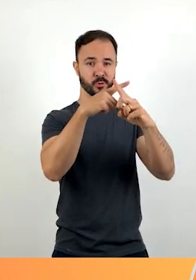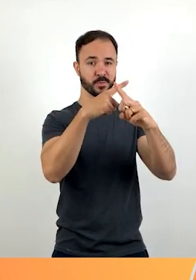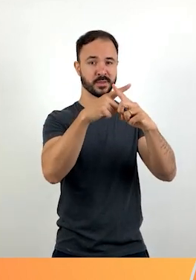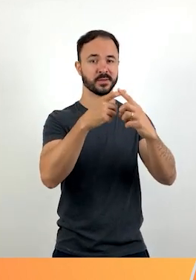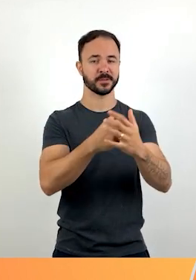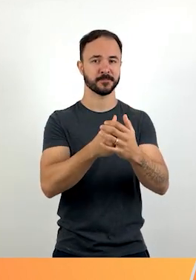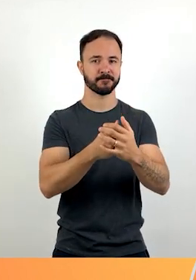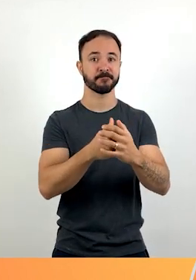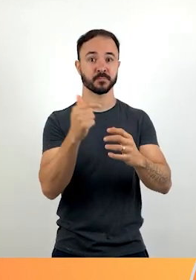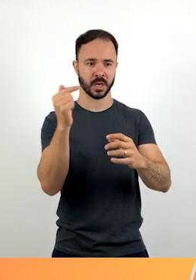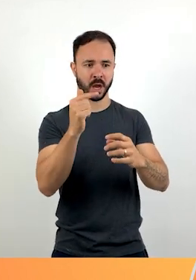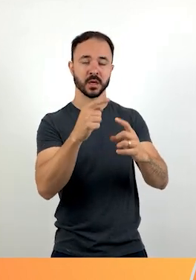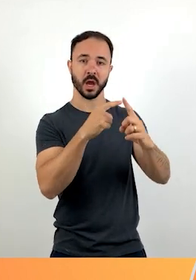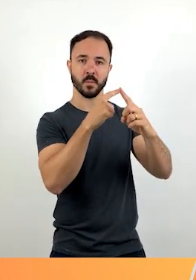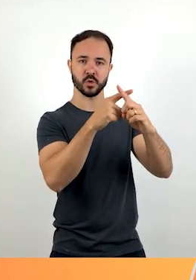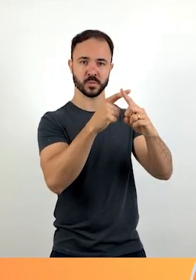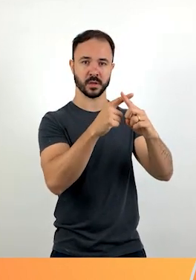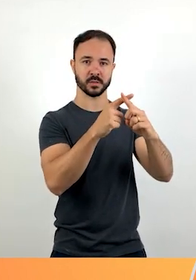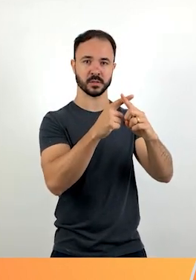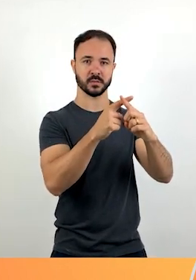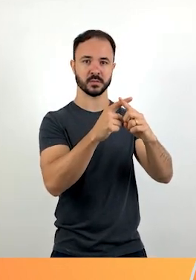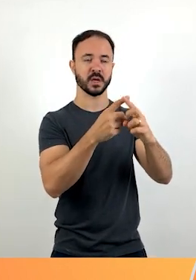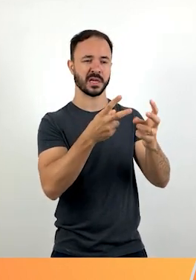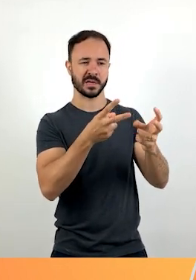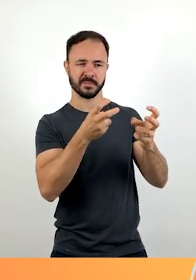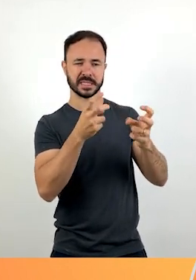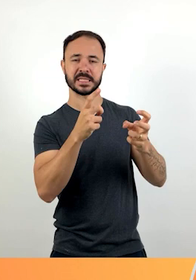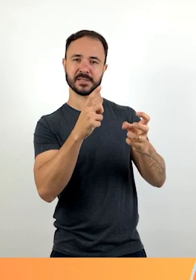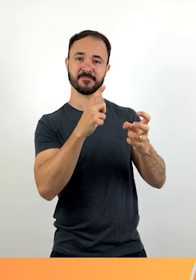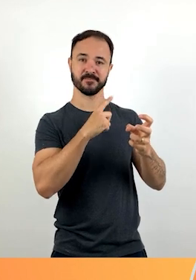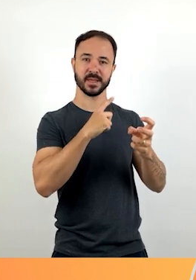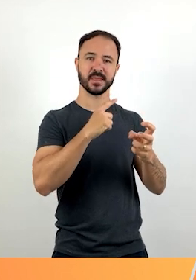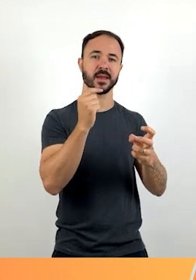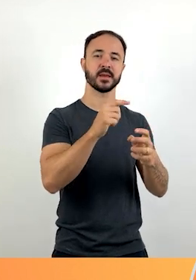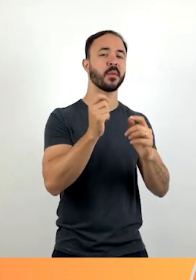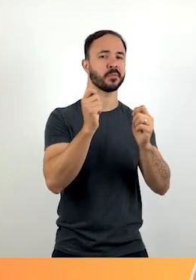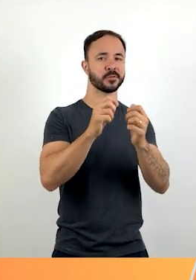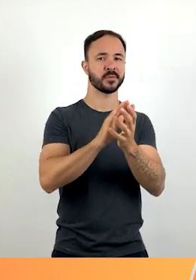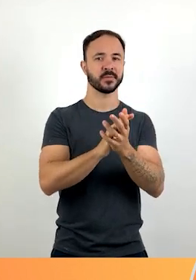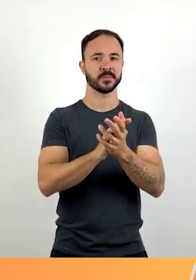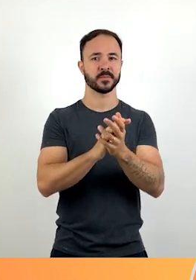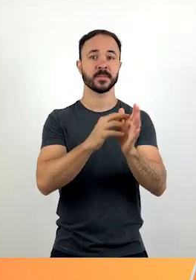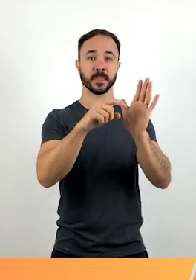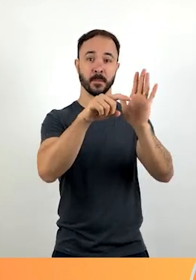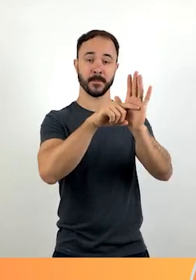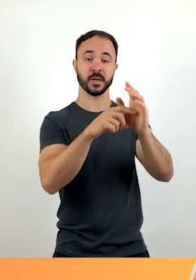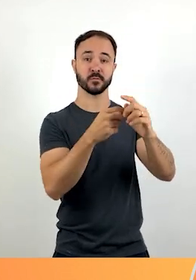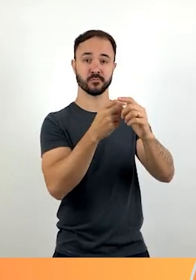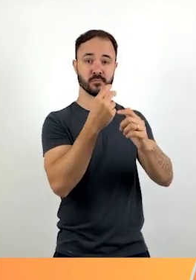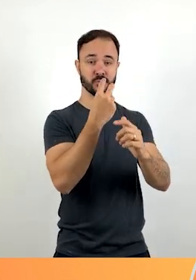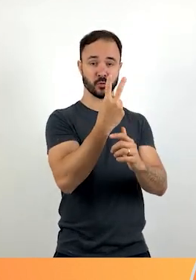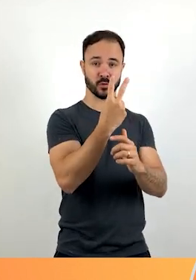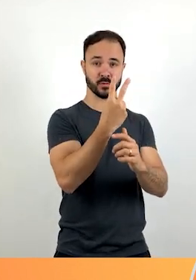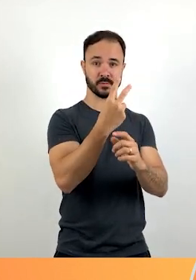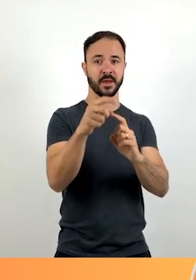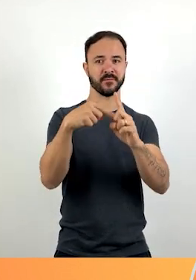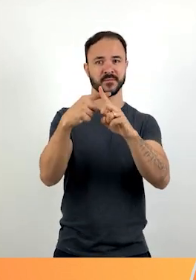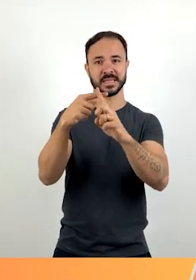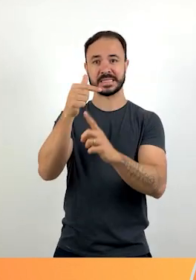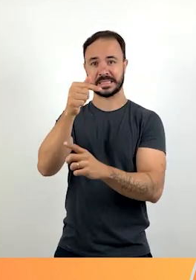nessa multiplicação, nós podemos novamente ou logo multiplicar menos 2 vezes 77, ou podemos